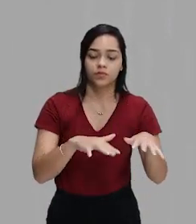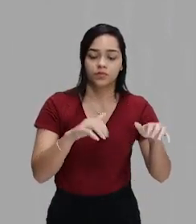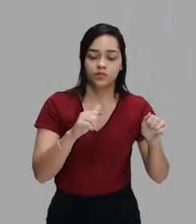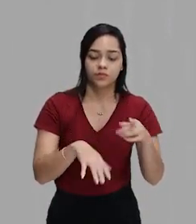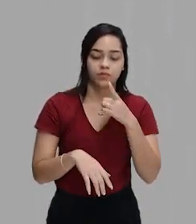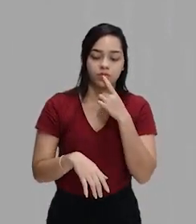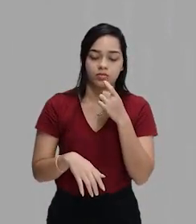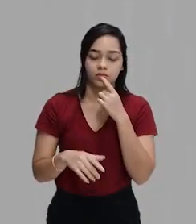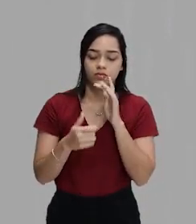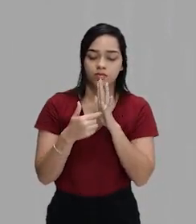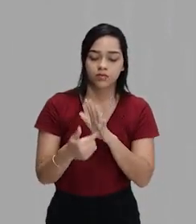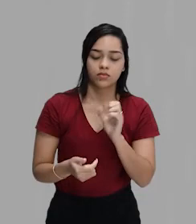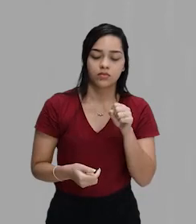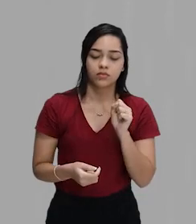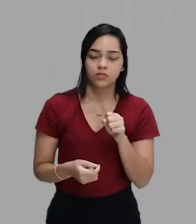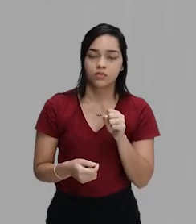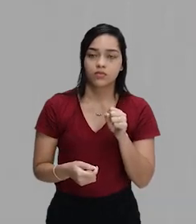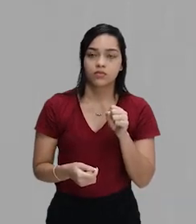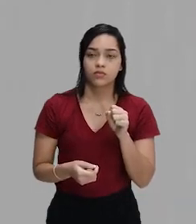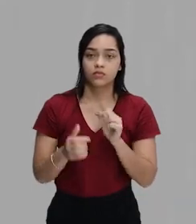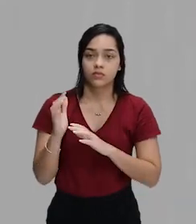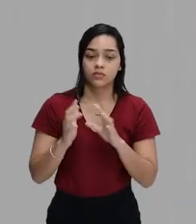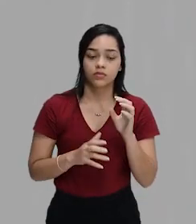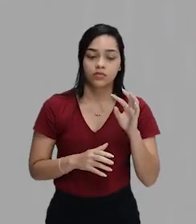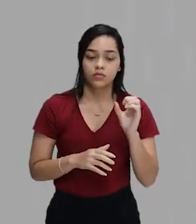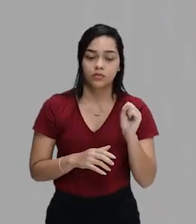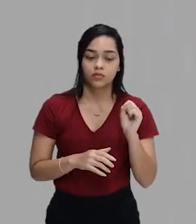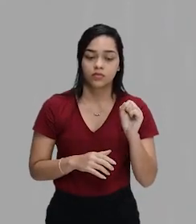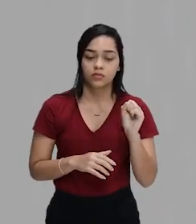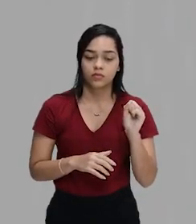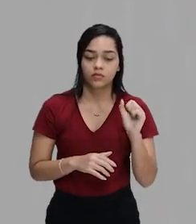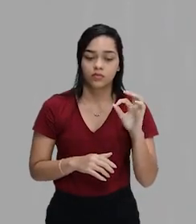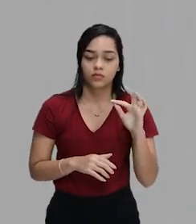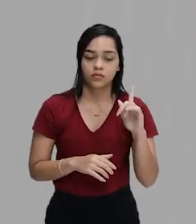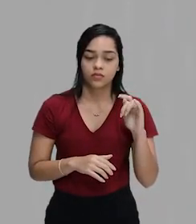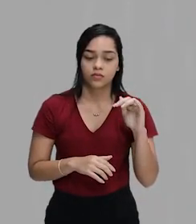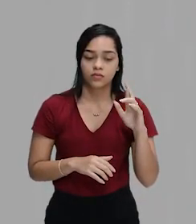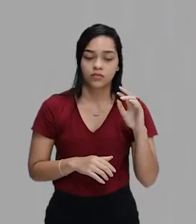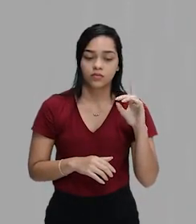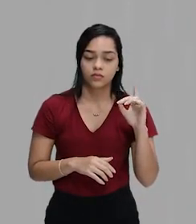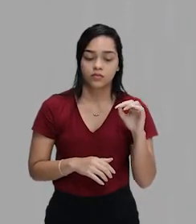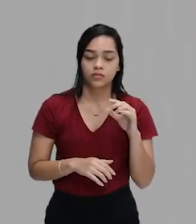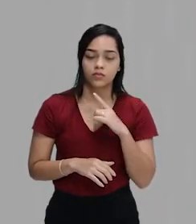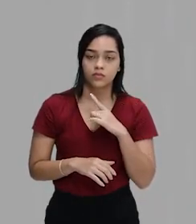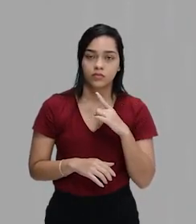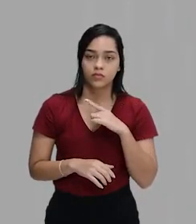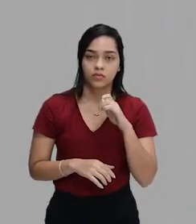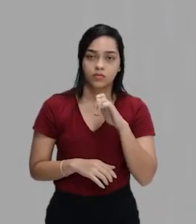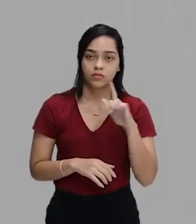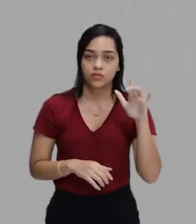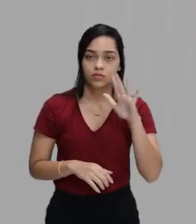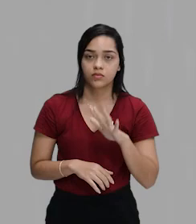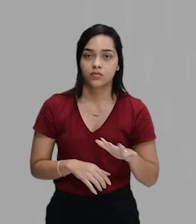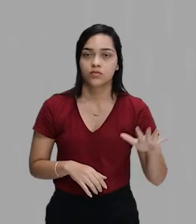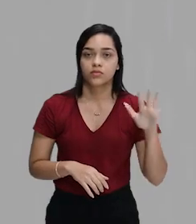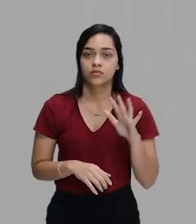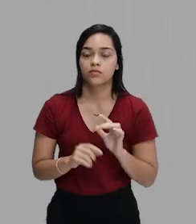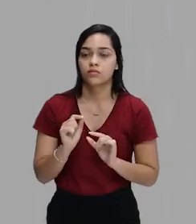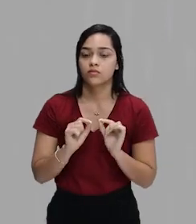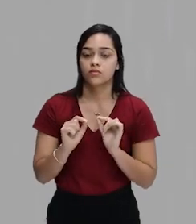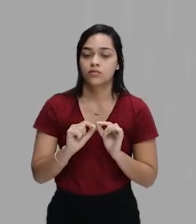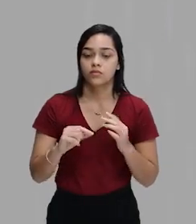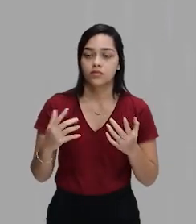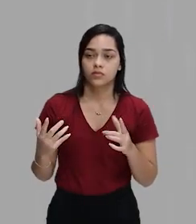haviam demonstrado na Batalha de Stalingrado e também na desocupação do leste europeu